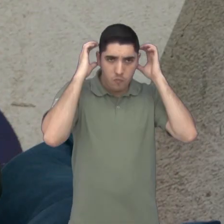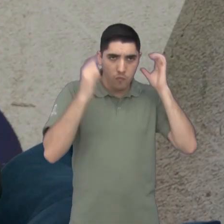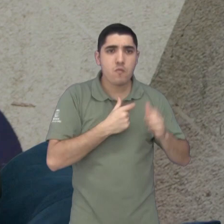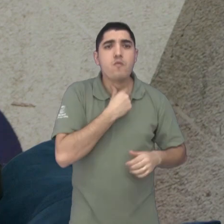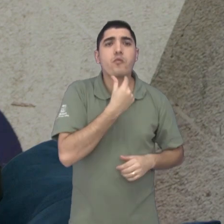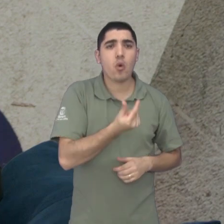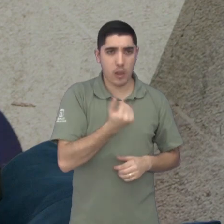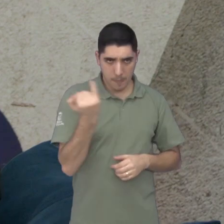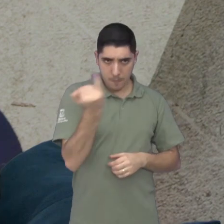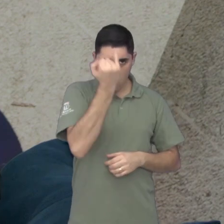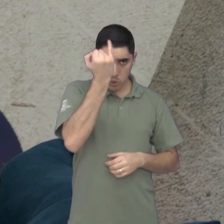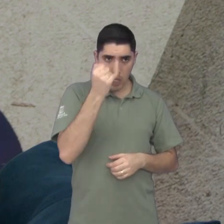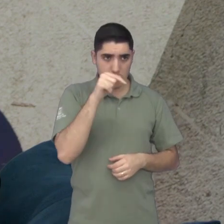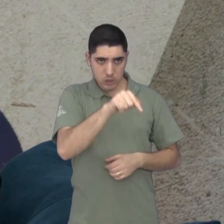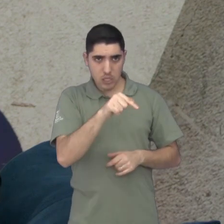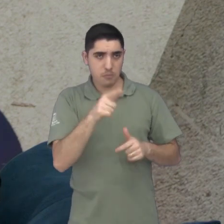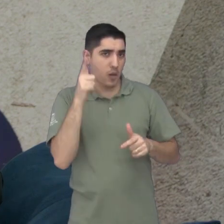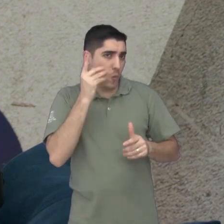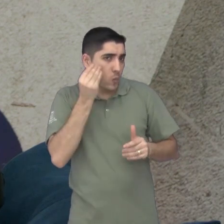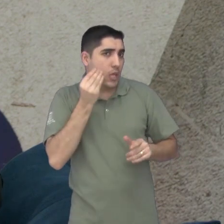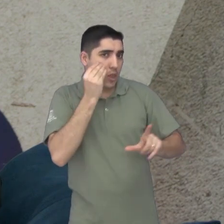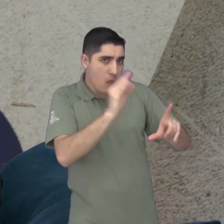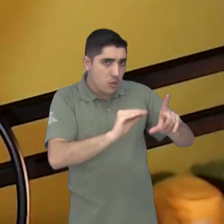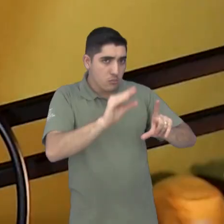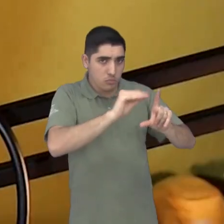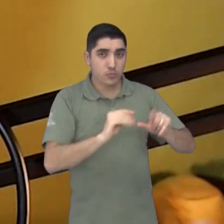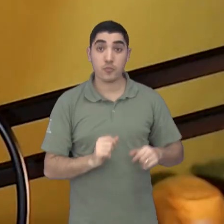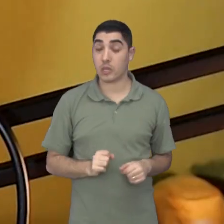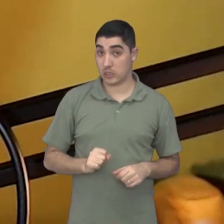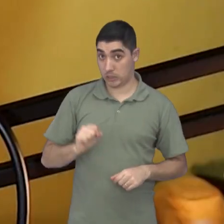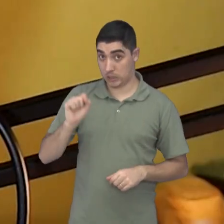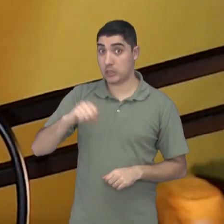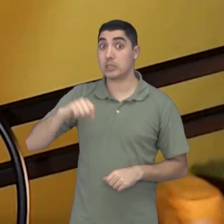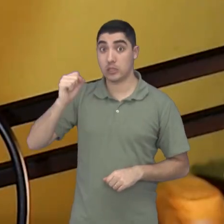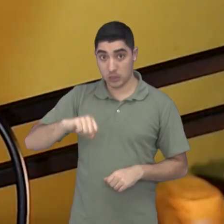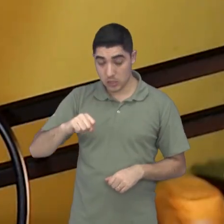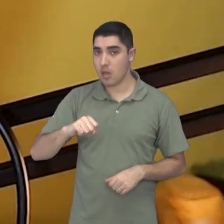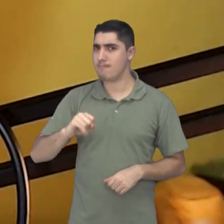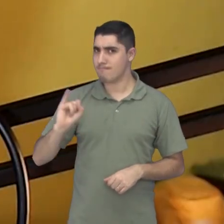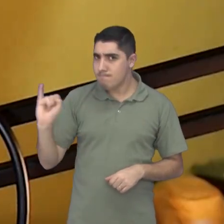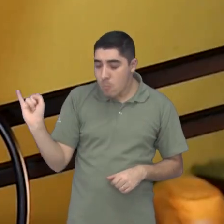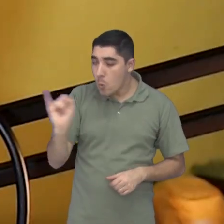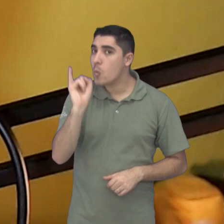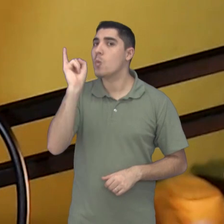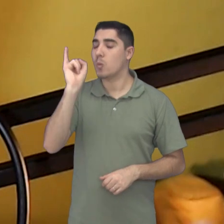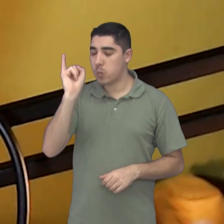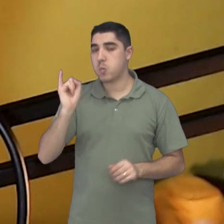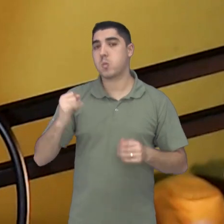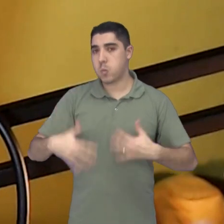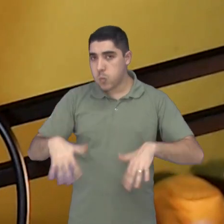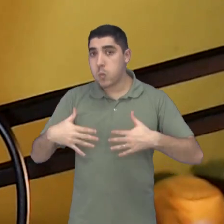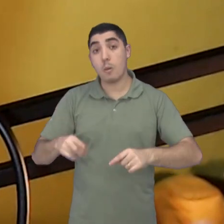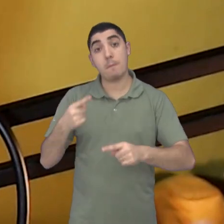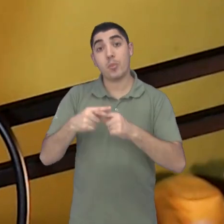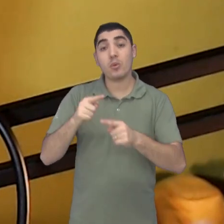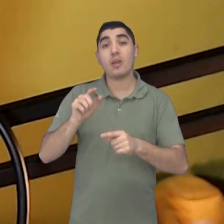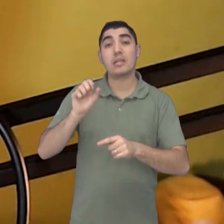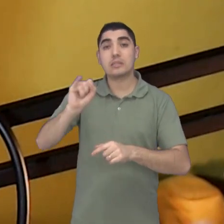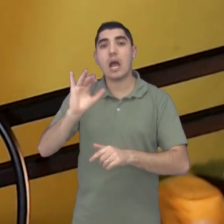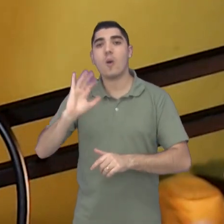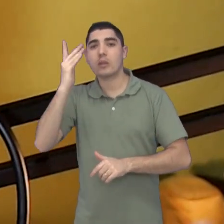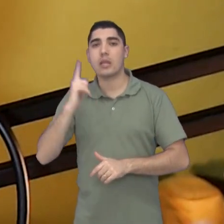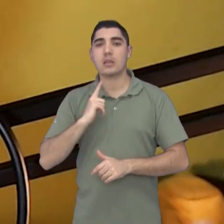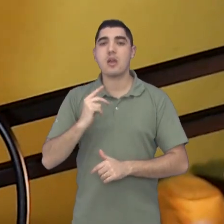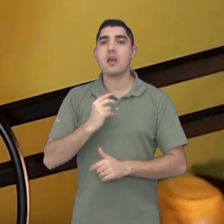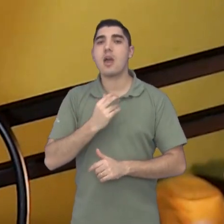é importante nesse processo de dublagem? Muito. A fonoaudióloga é muito importante, principalmente para corrigir